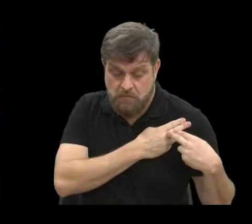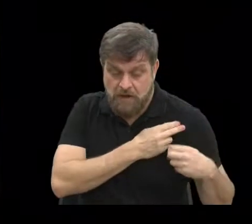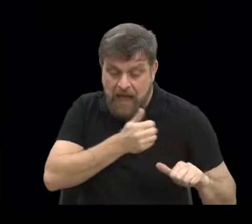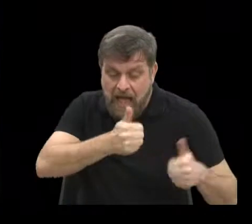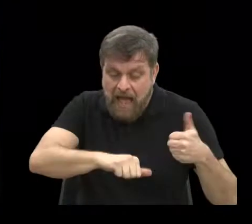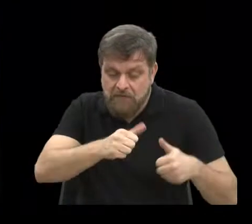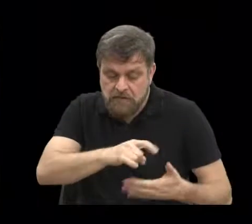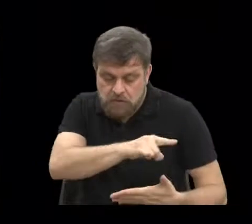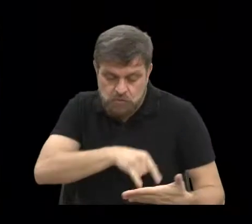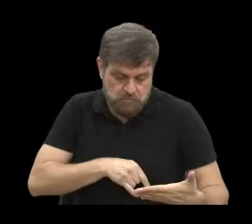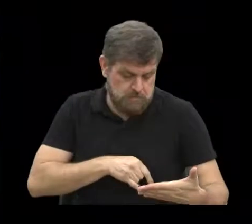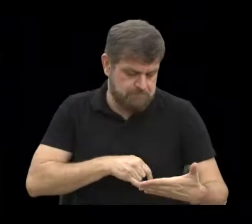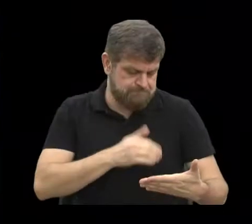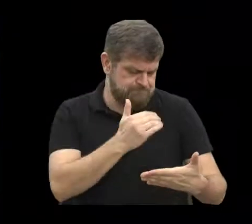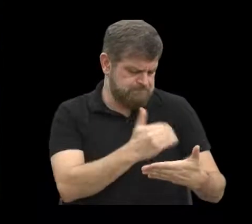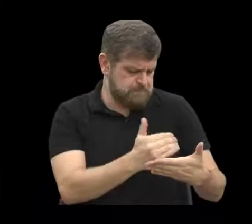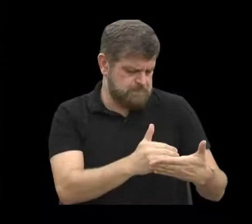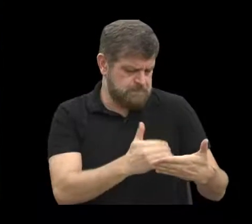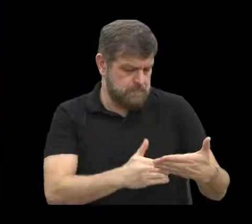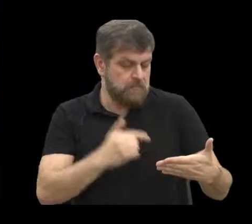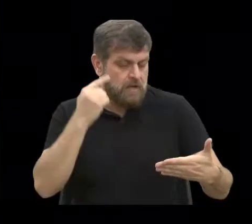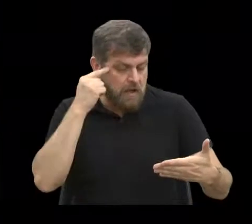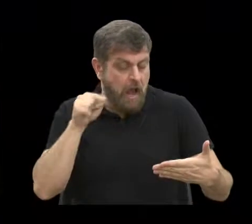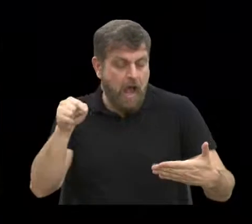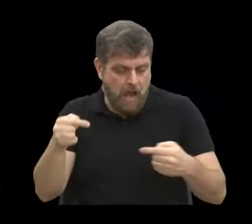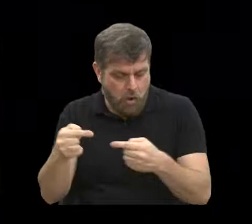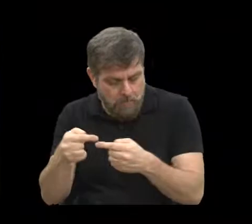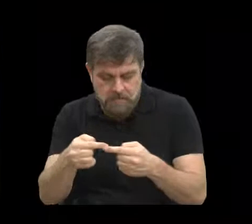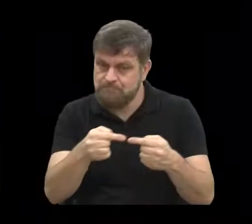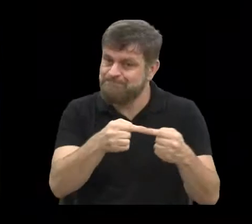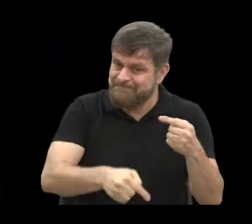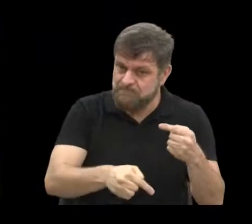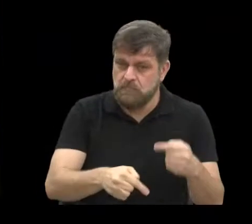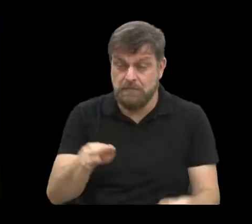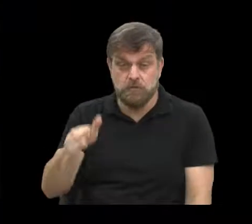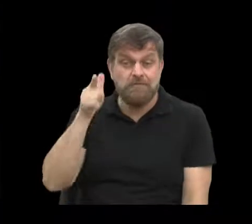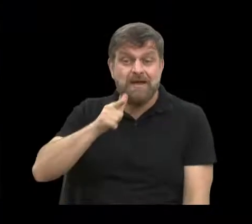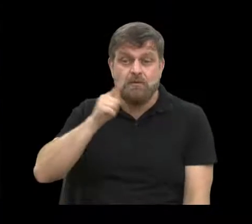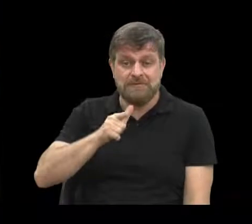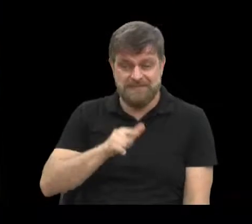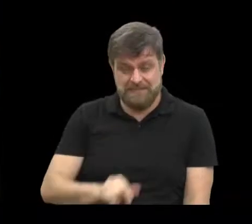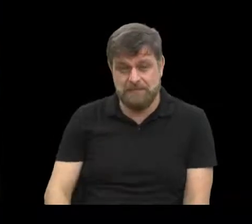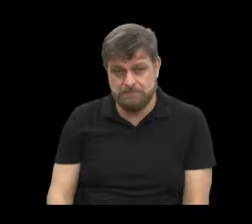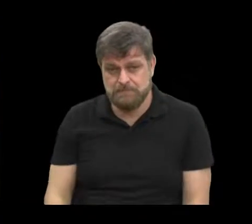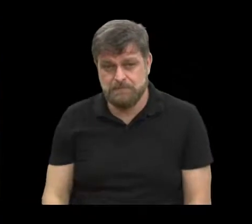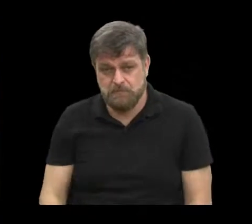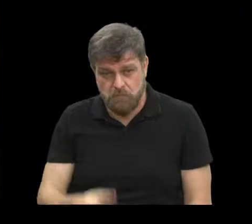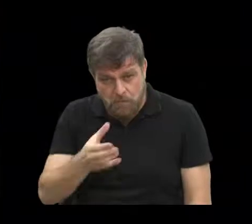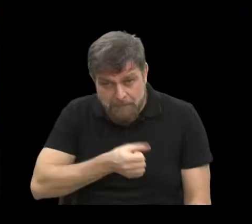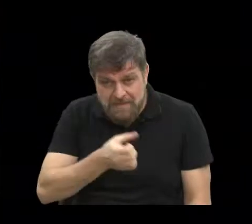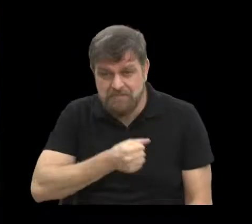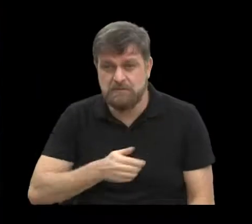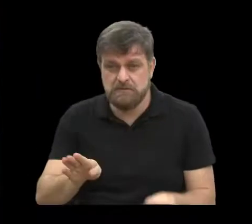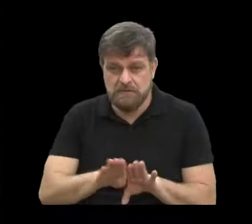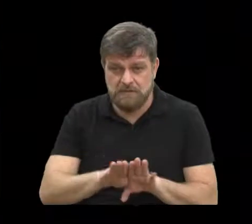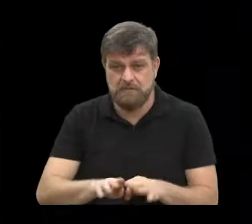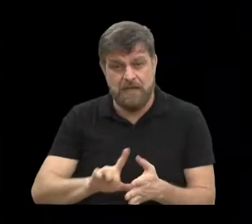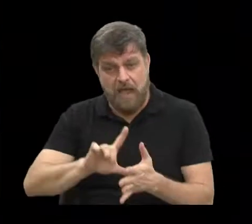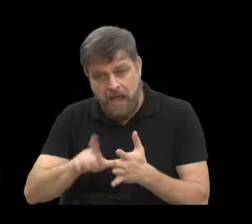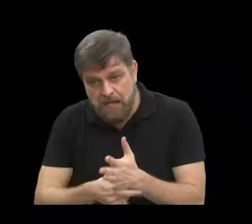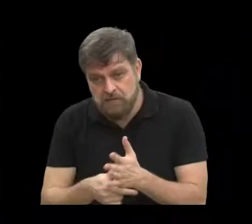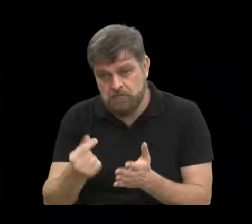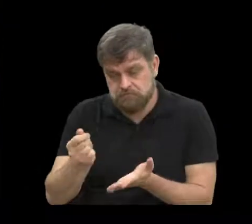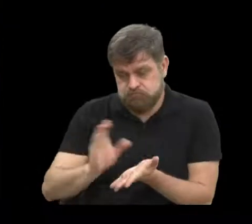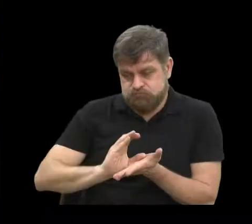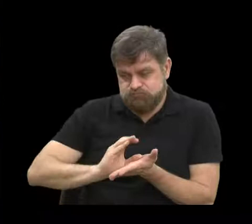parte da operacionalização, que é o trabalho do INSS. Efetuar, como eu falei para vocês, o repasse dos recursos